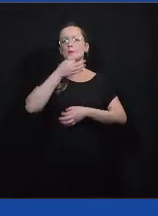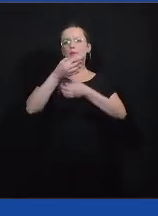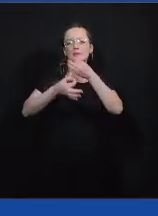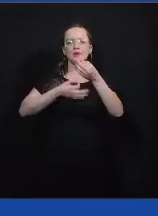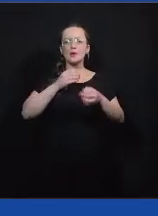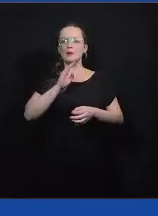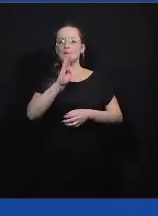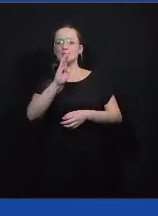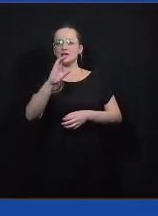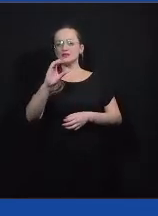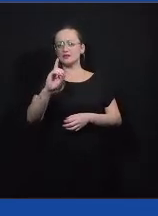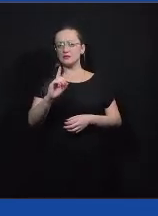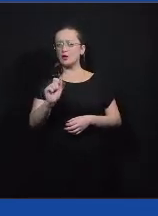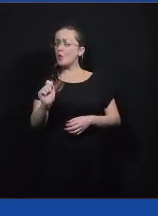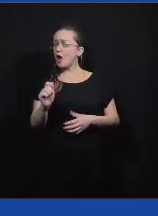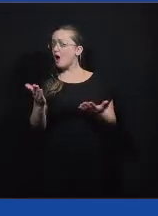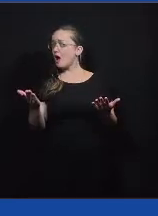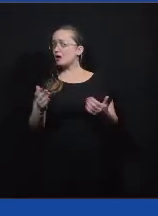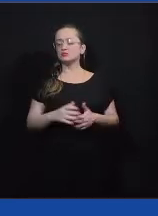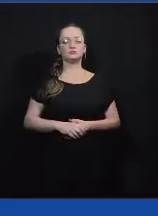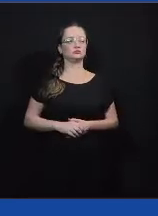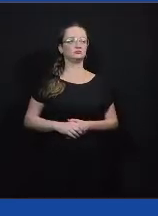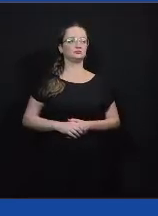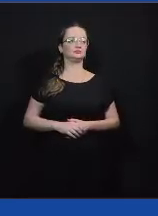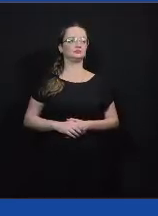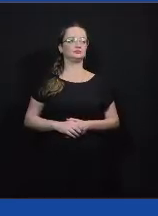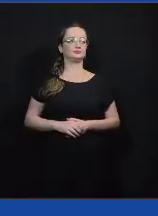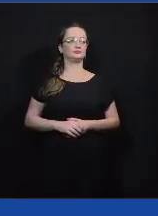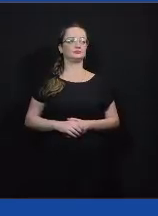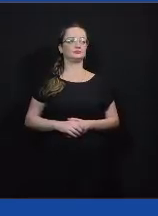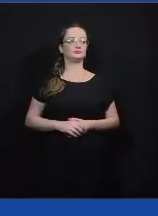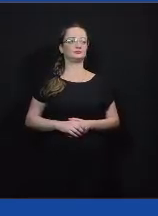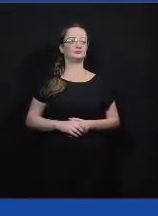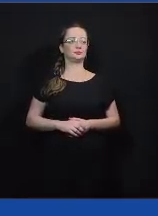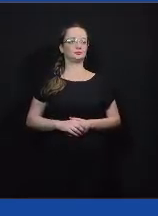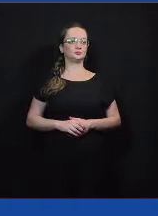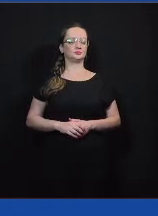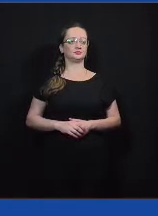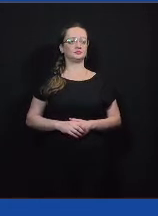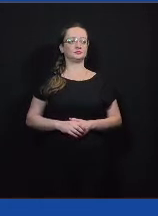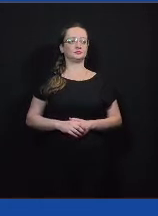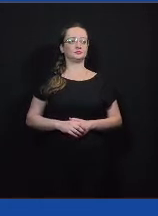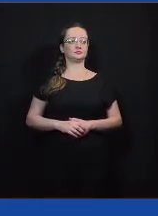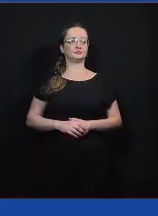brcb ou vá um grande Becker